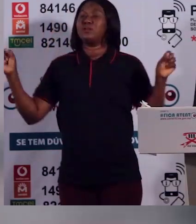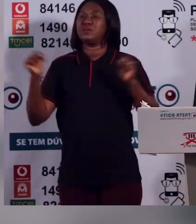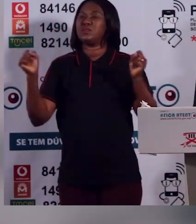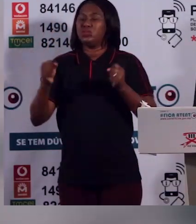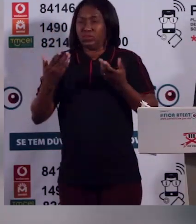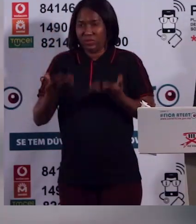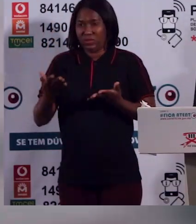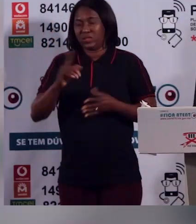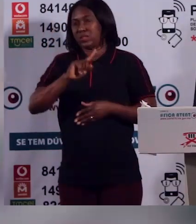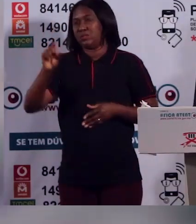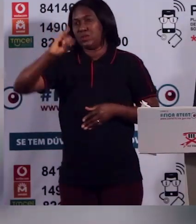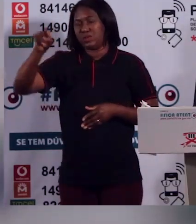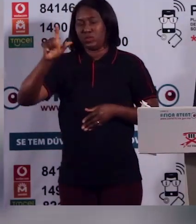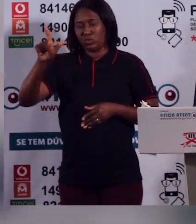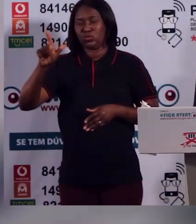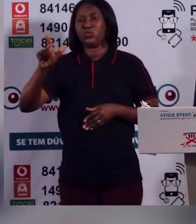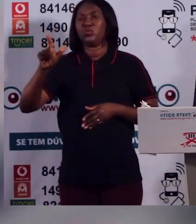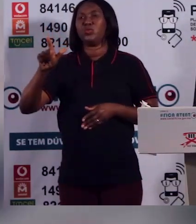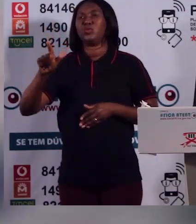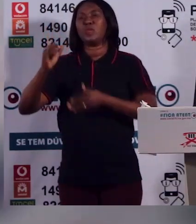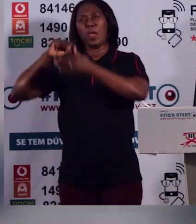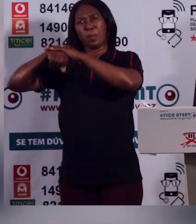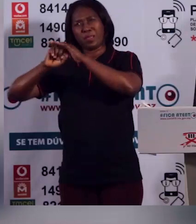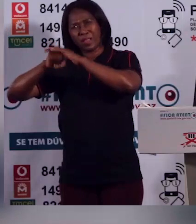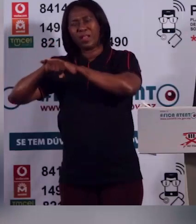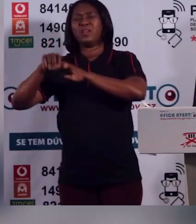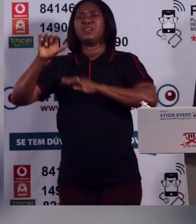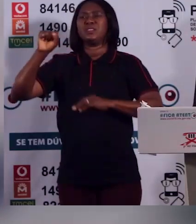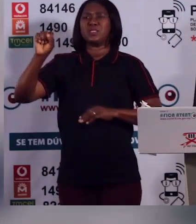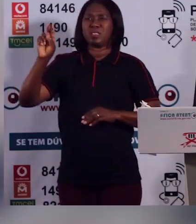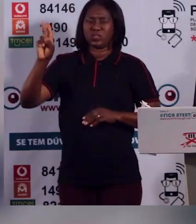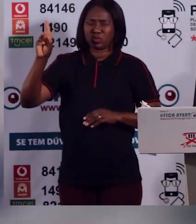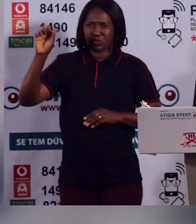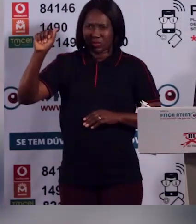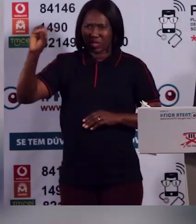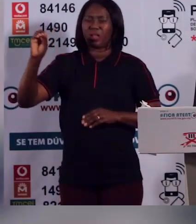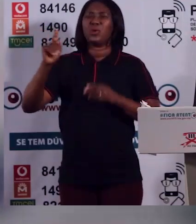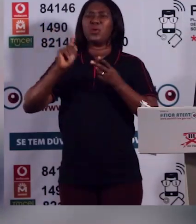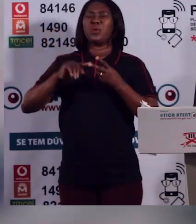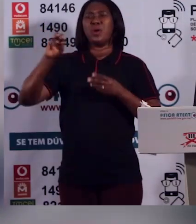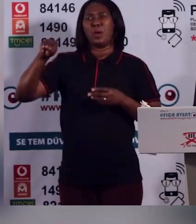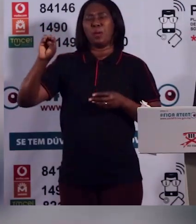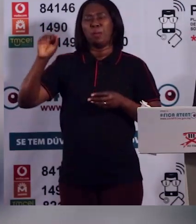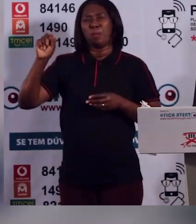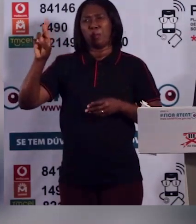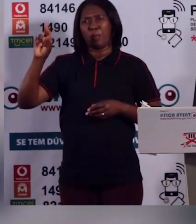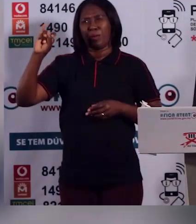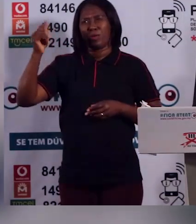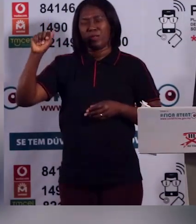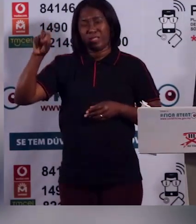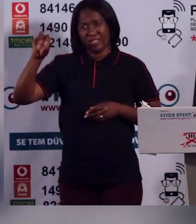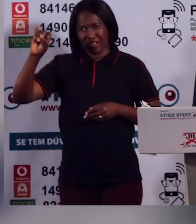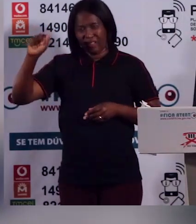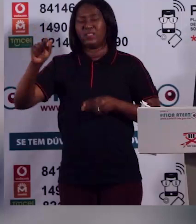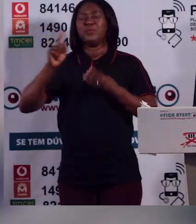a Mauritânia, Madagascar, Sudão e também Moçambique para padrão de transmissão comunitária. Como